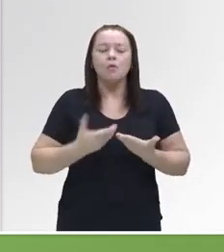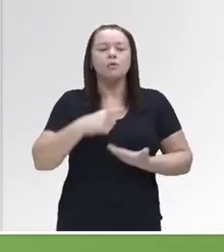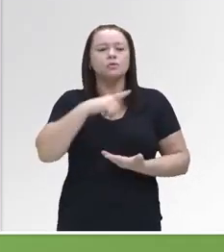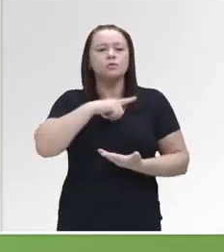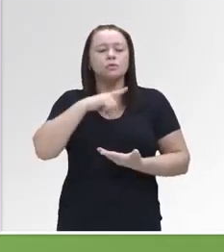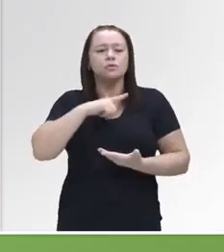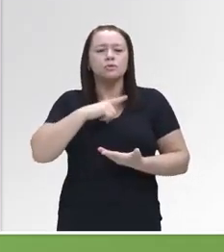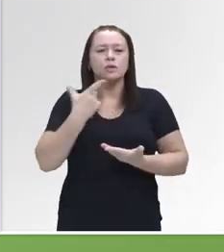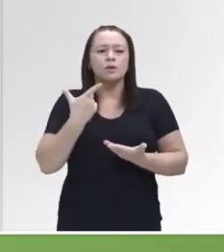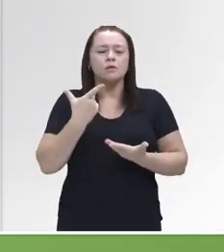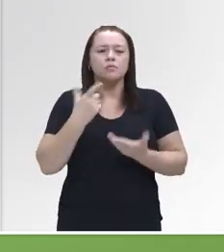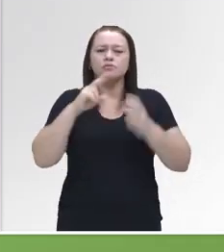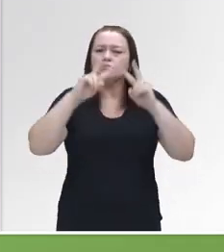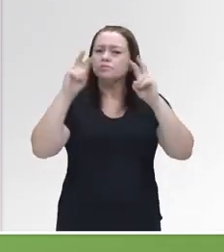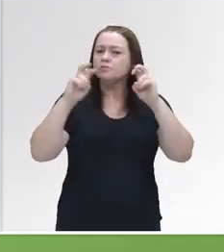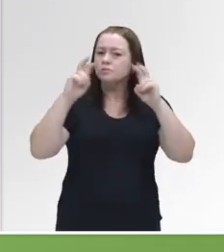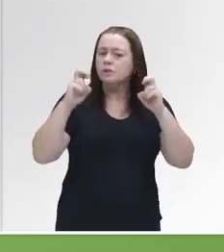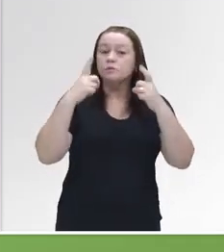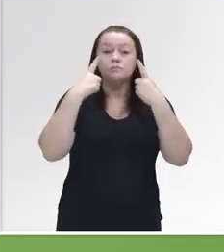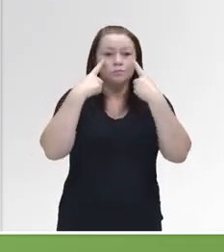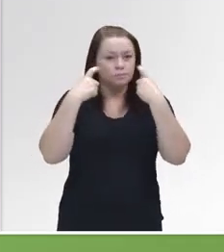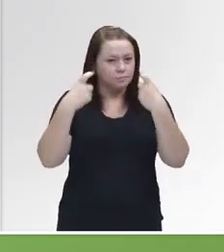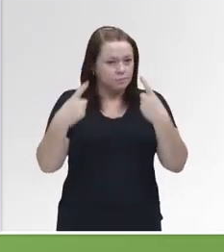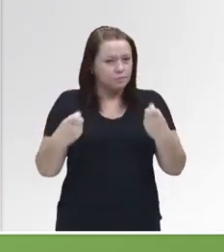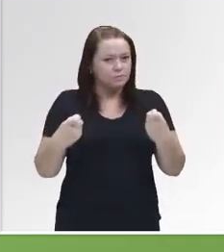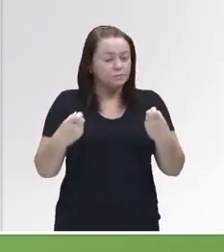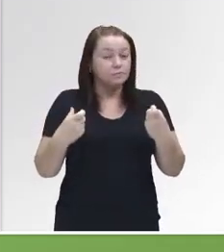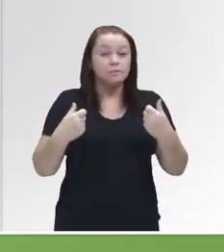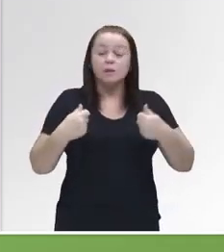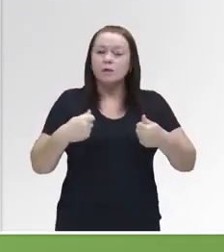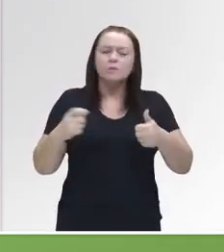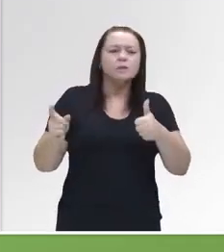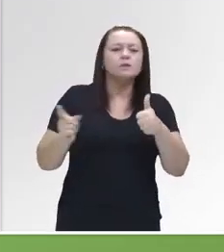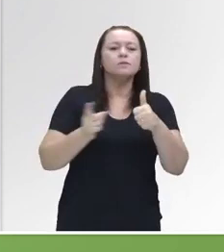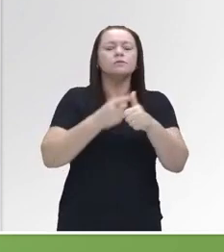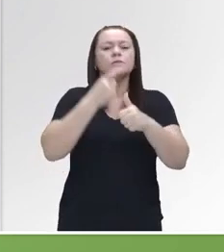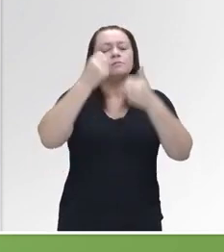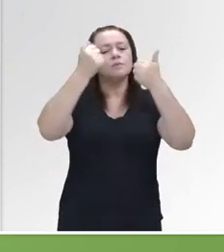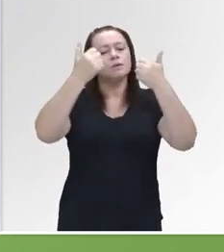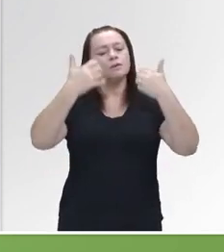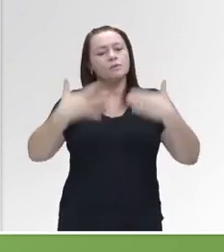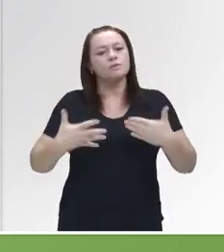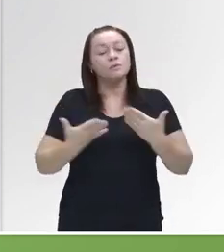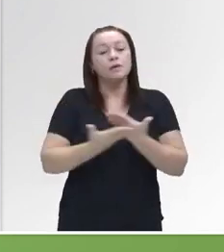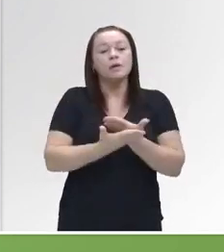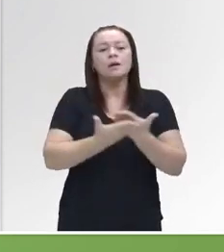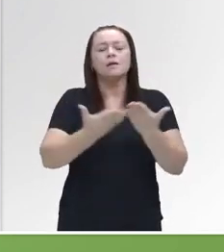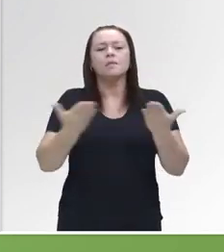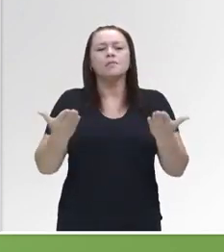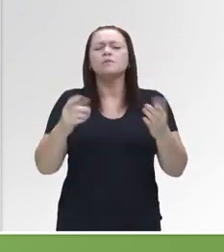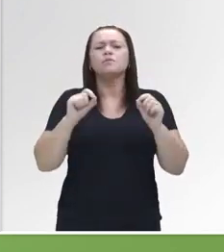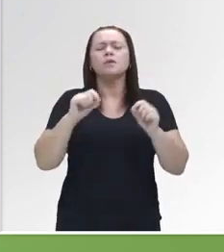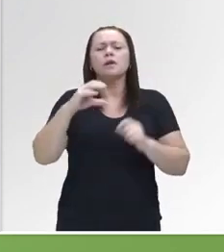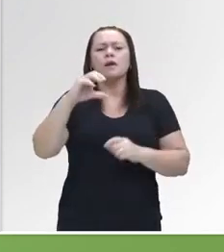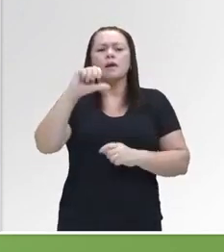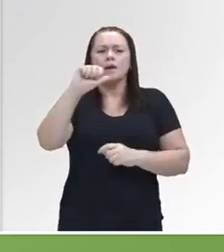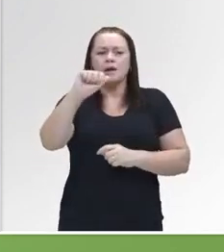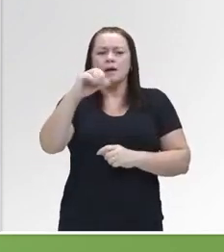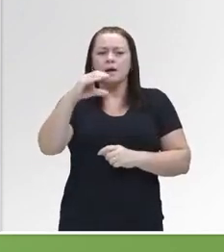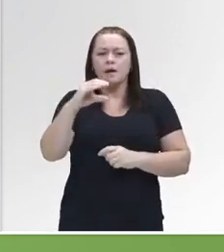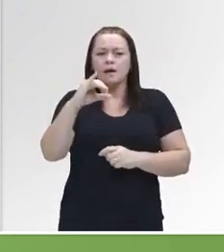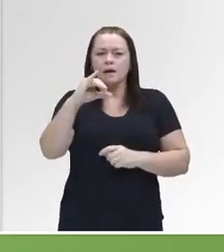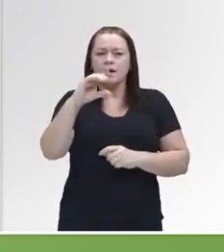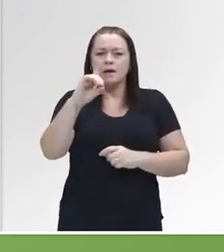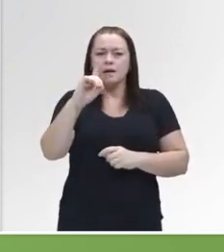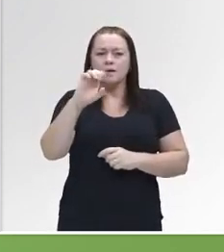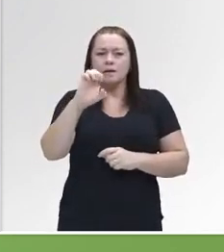E aí eu preciso falar para vocês, primeiramente, o que é acidente, tá bom? Para podermos